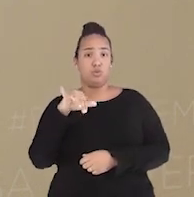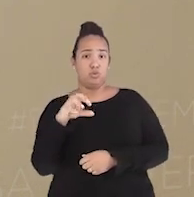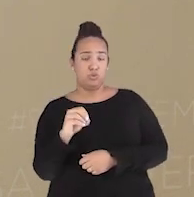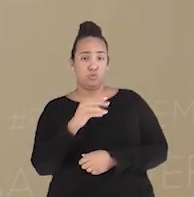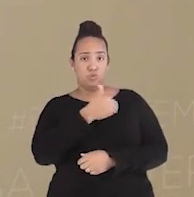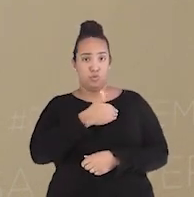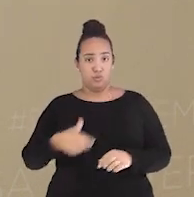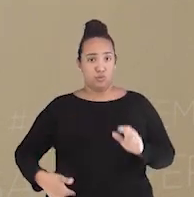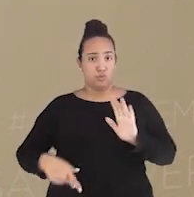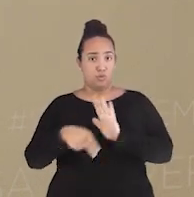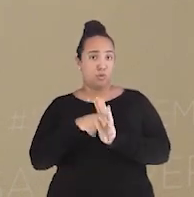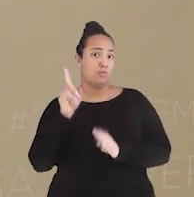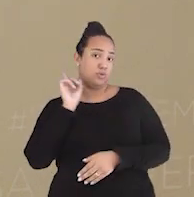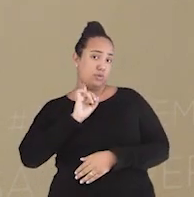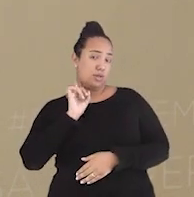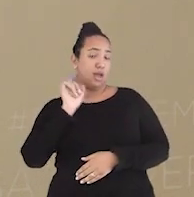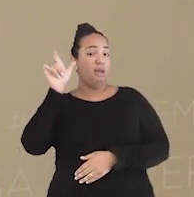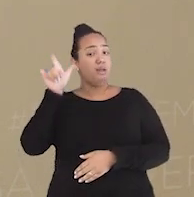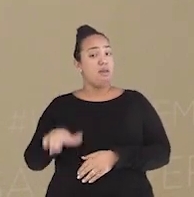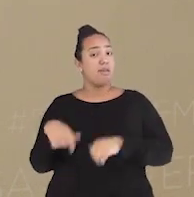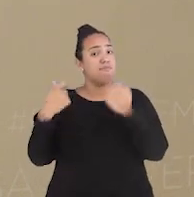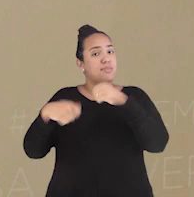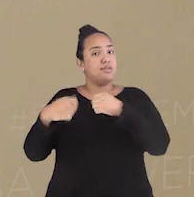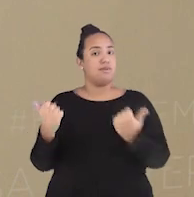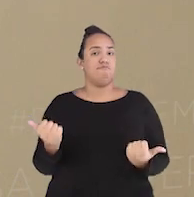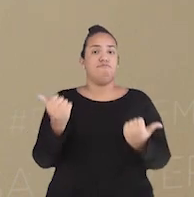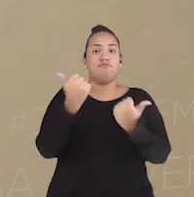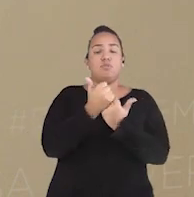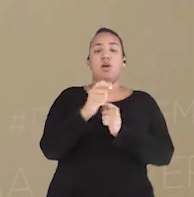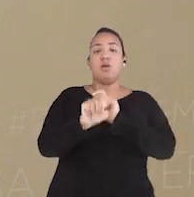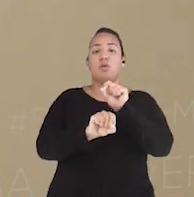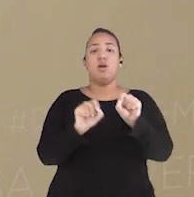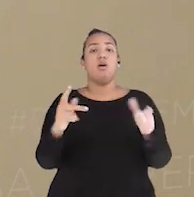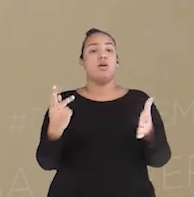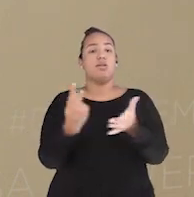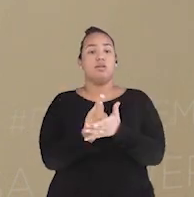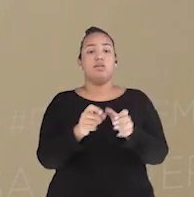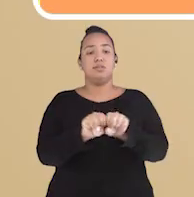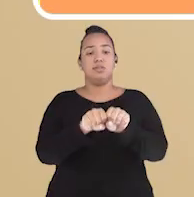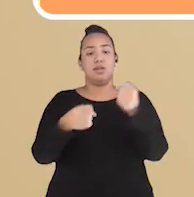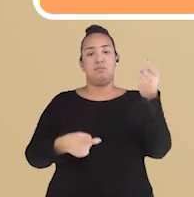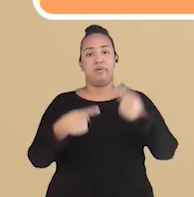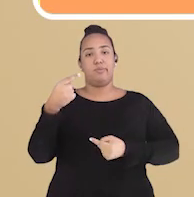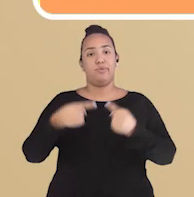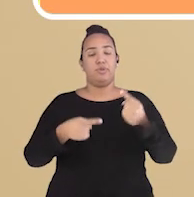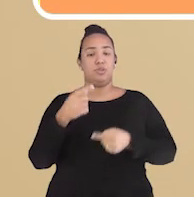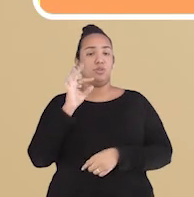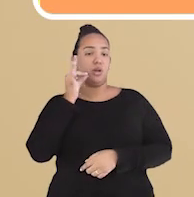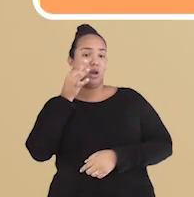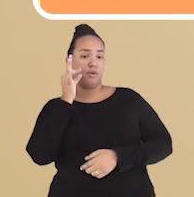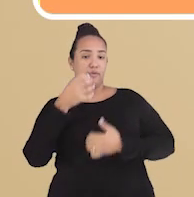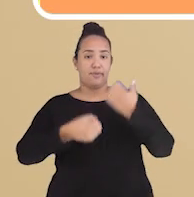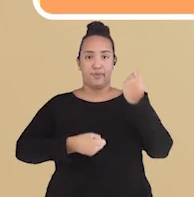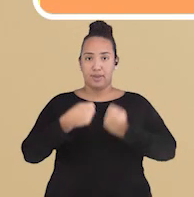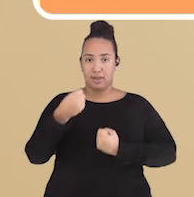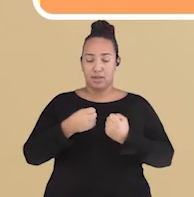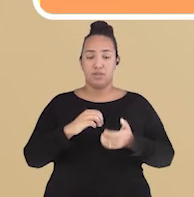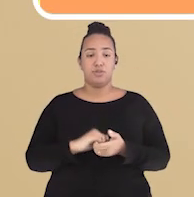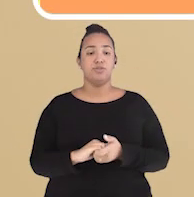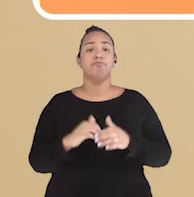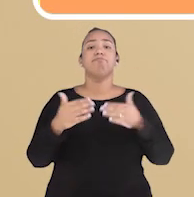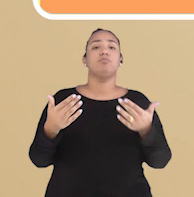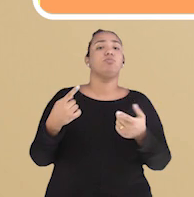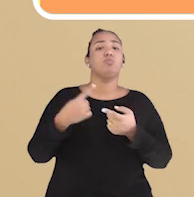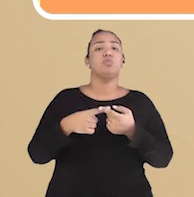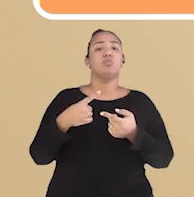Gerais, teoricamente deveria ter sido indicado, o que gera a quebra do café com leite. Política do café com leite é uma